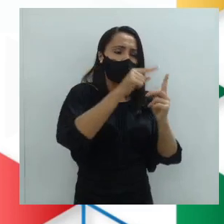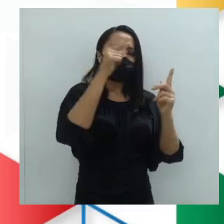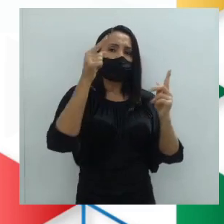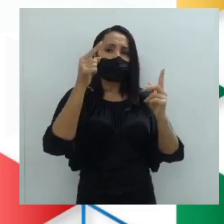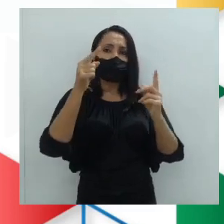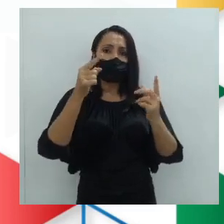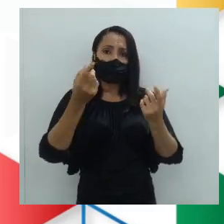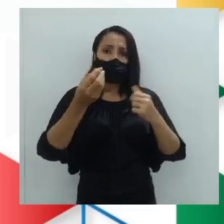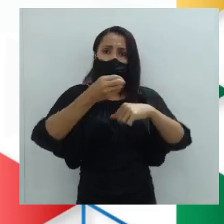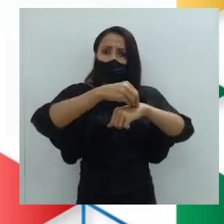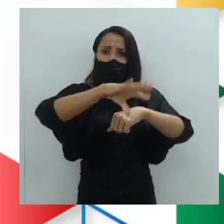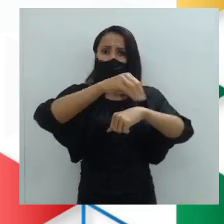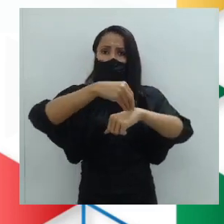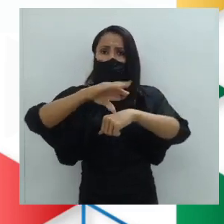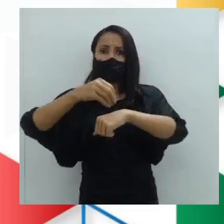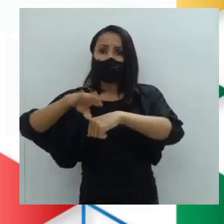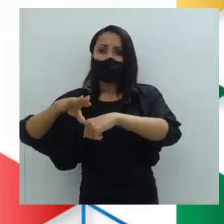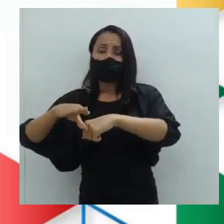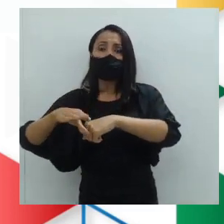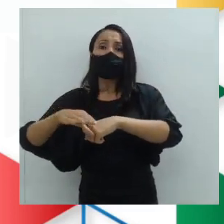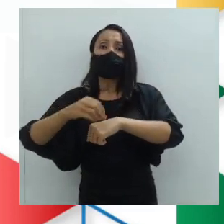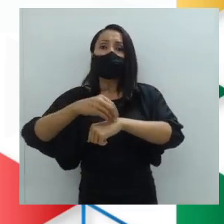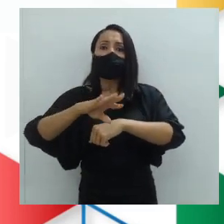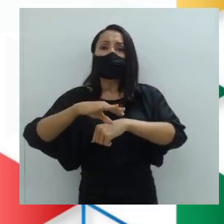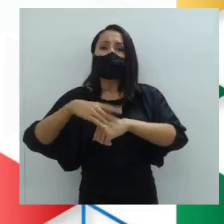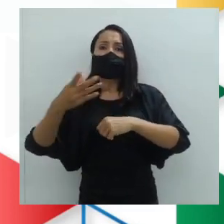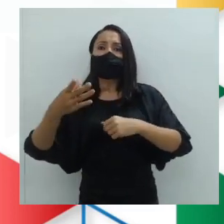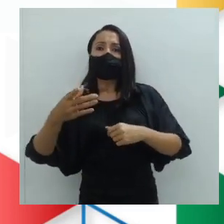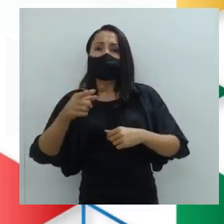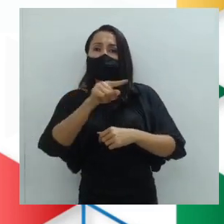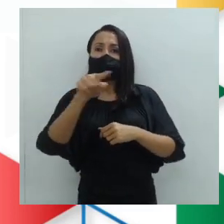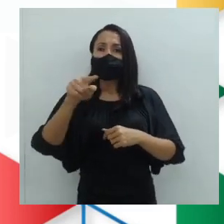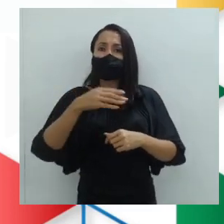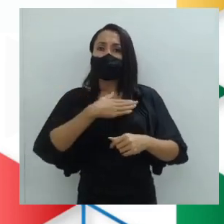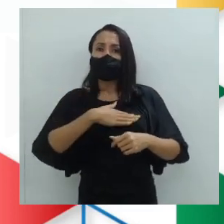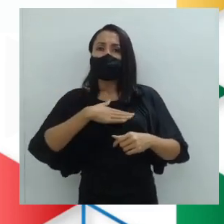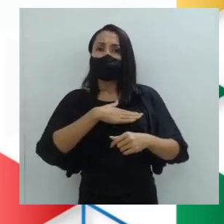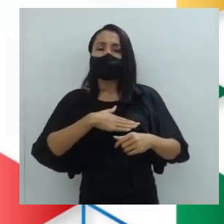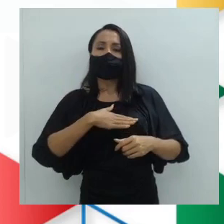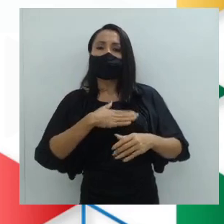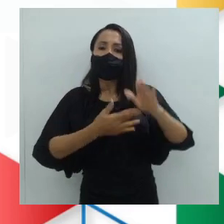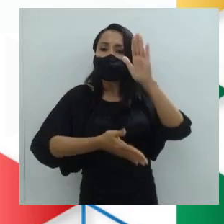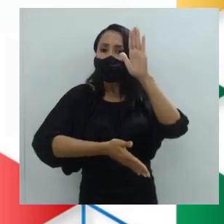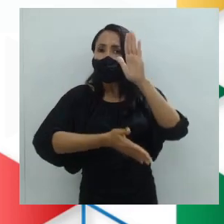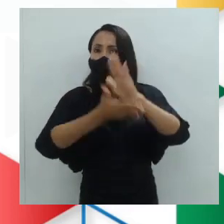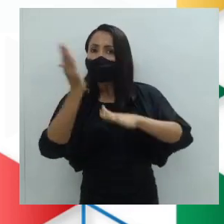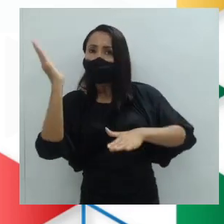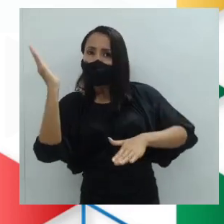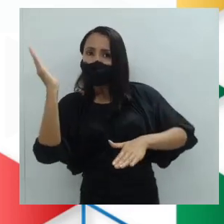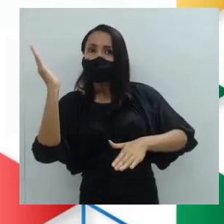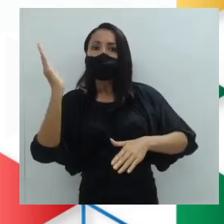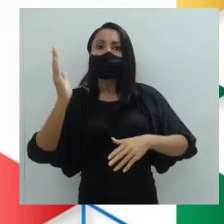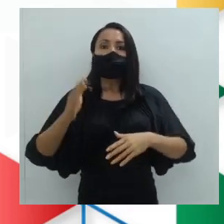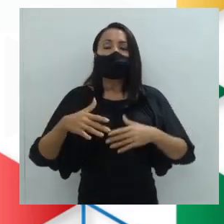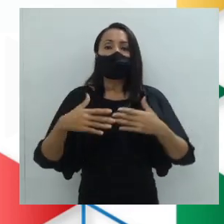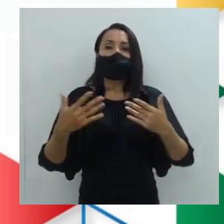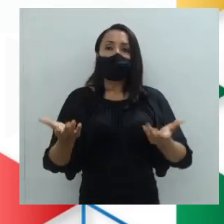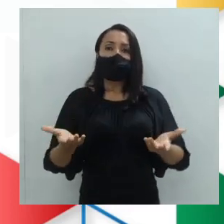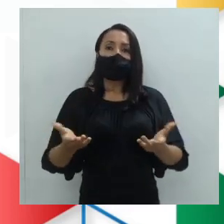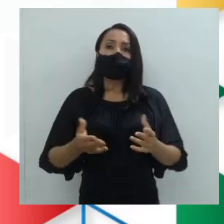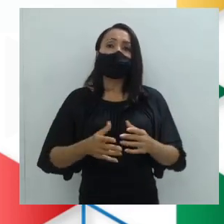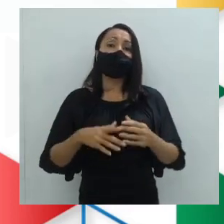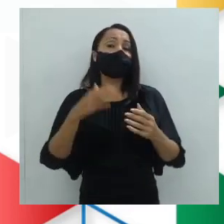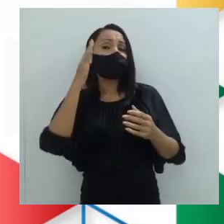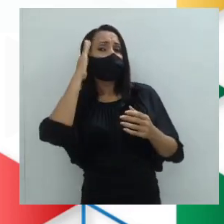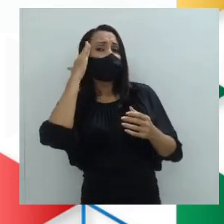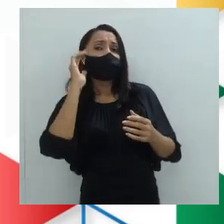fornecer matéria e dicas para quem gosta de viajar. O uso de apesar de